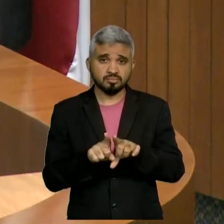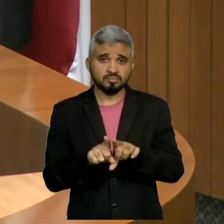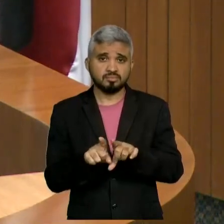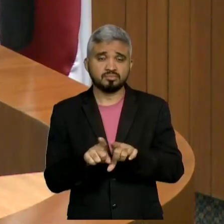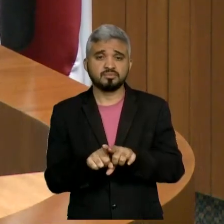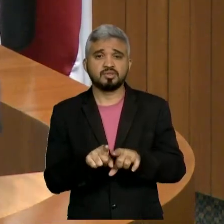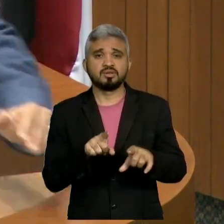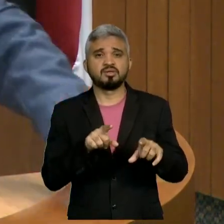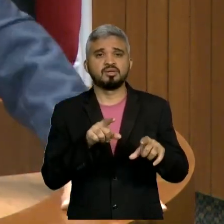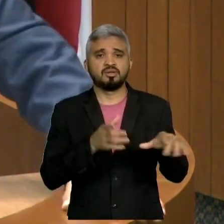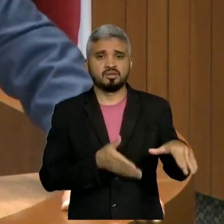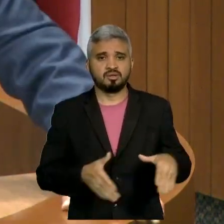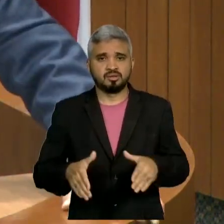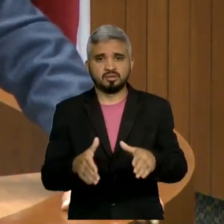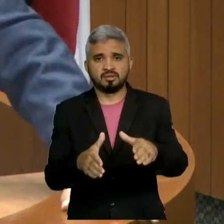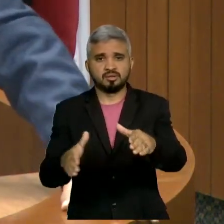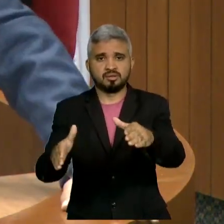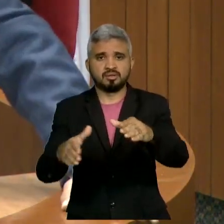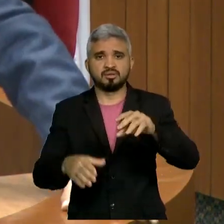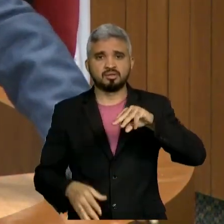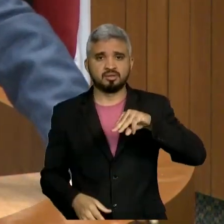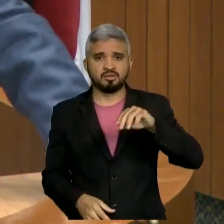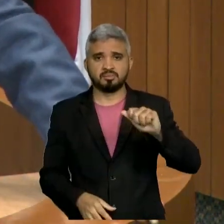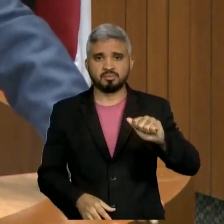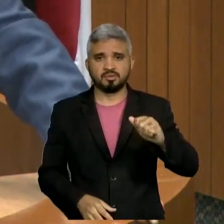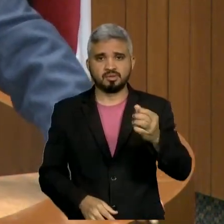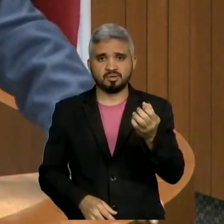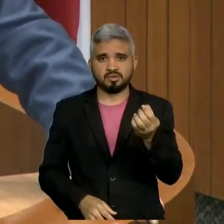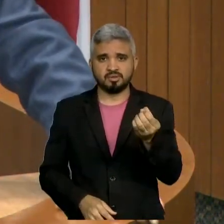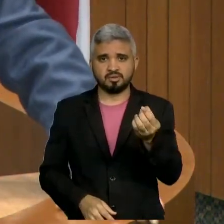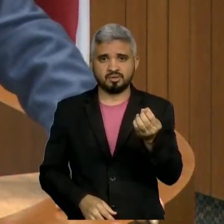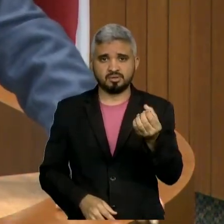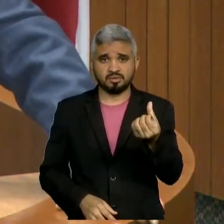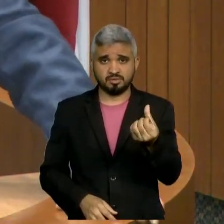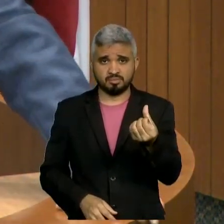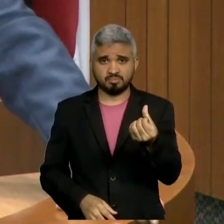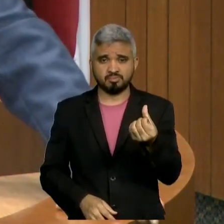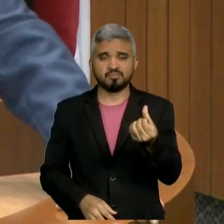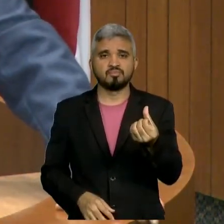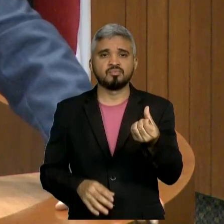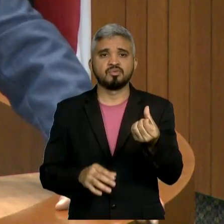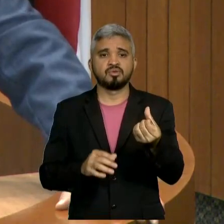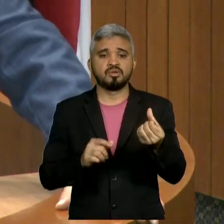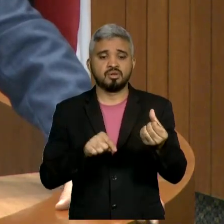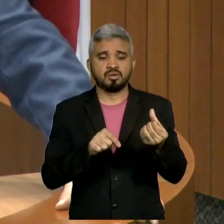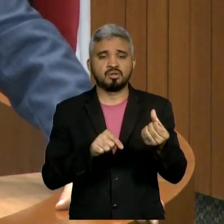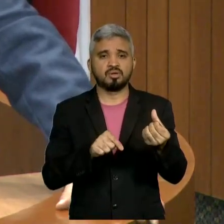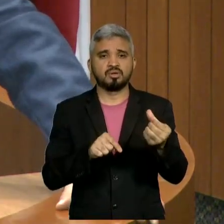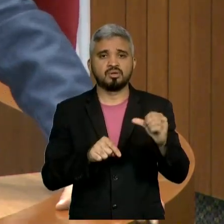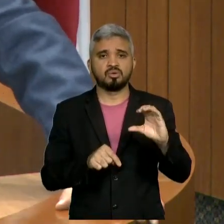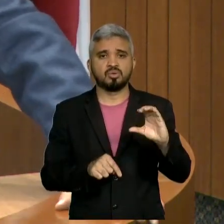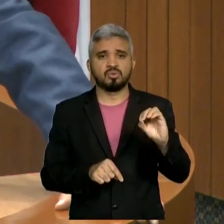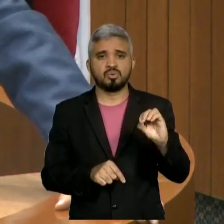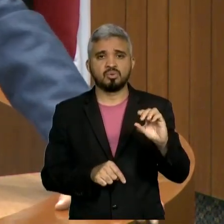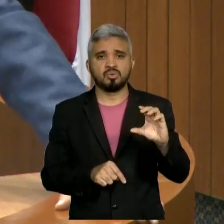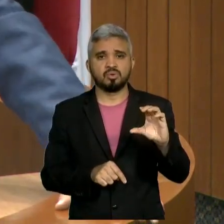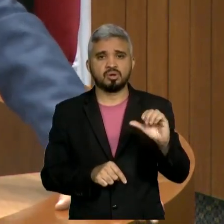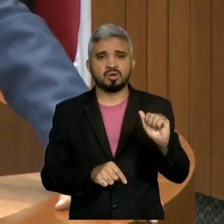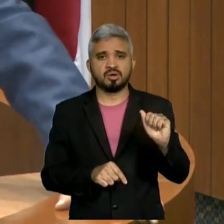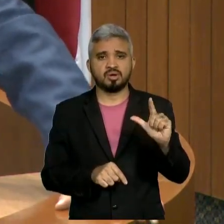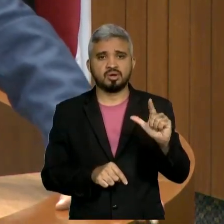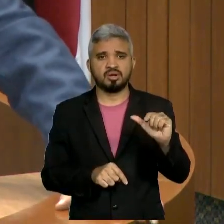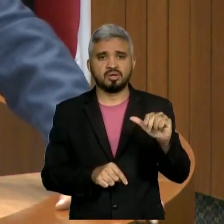Fabiana, da MA-006, principalmente do espaço entre Cocalino, deputado Ricardo Rios, e